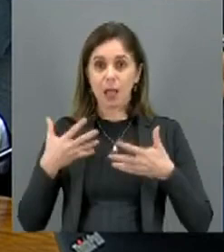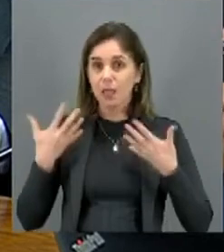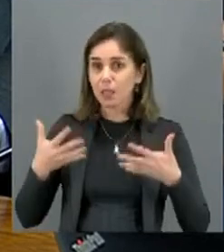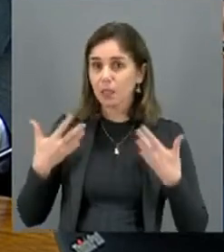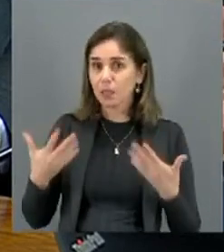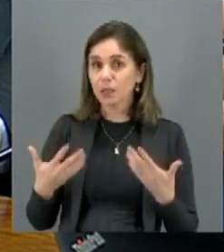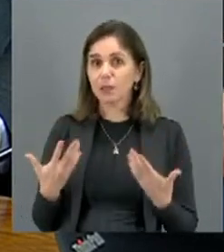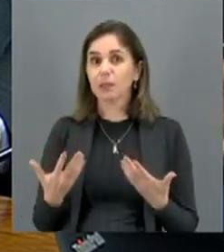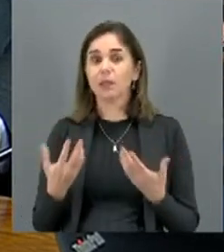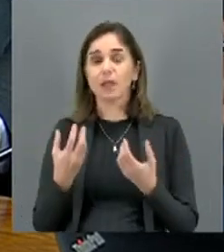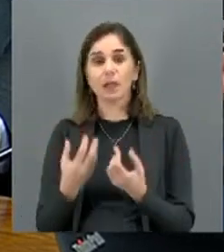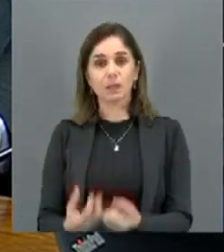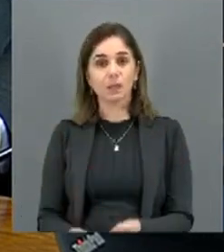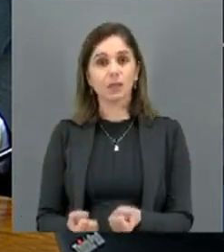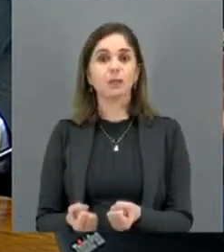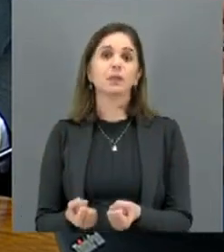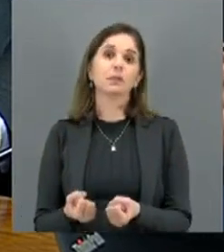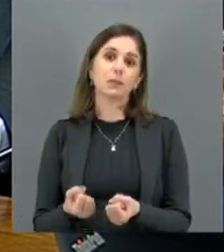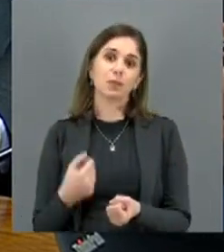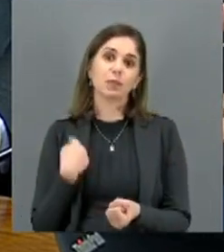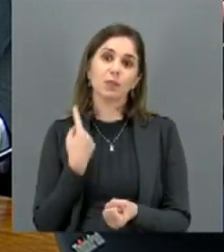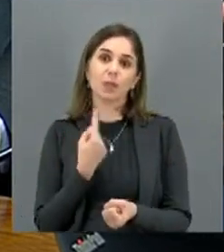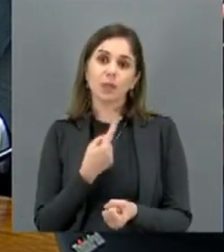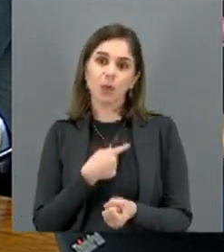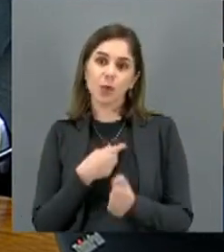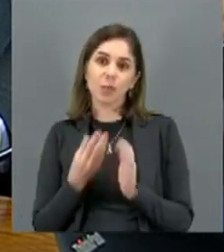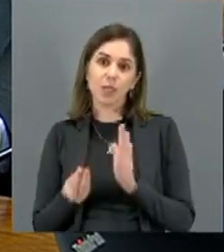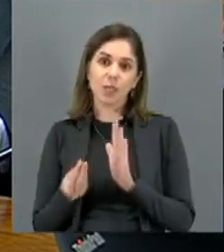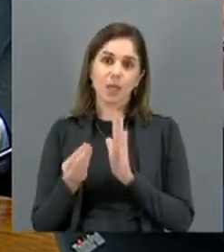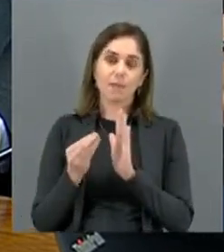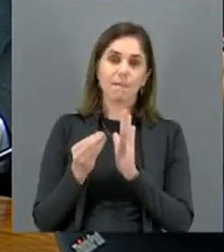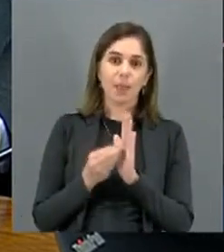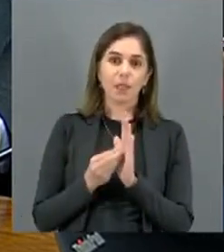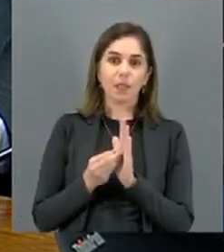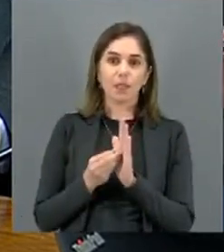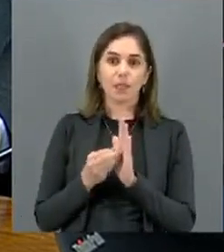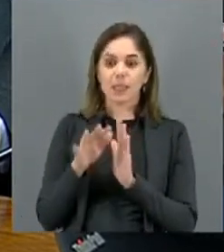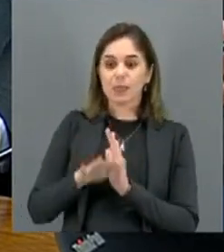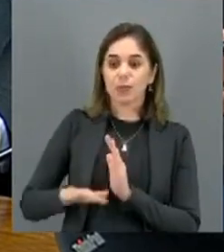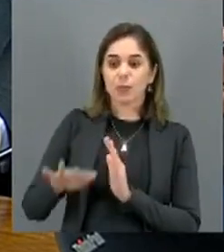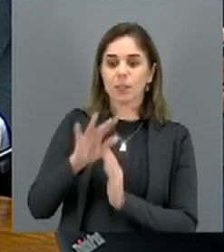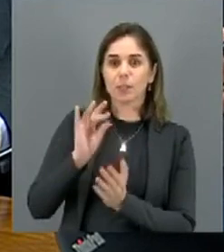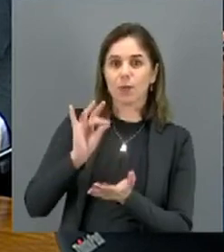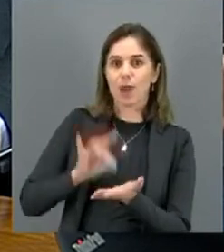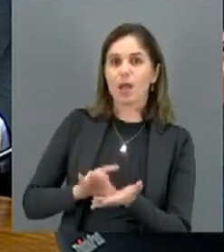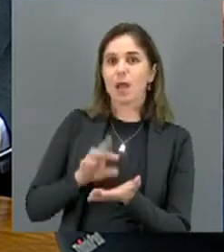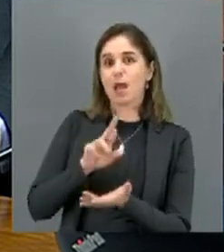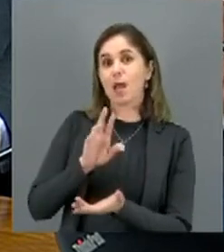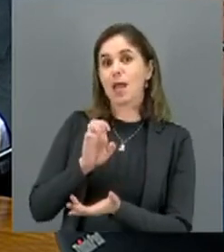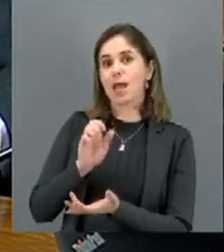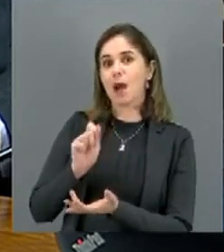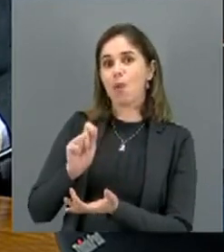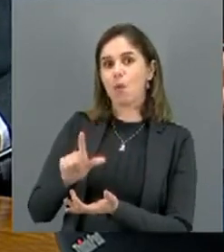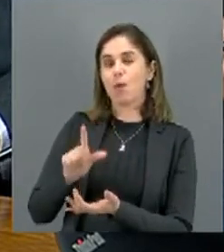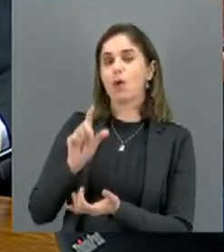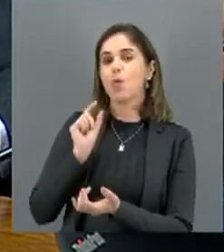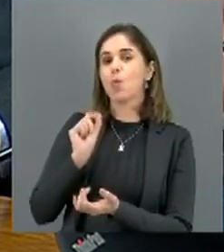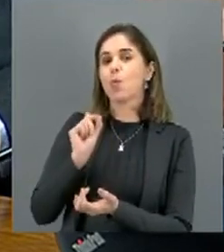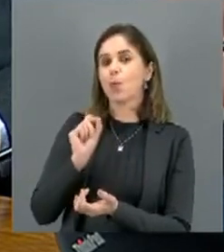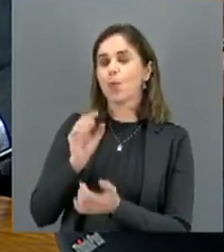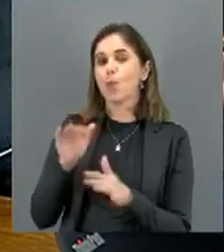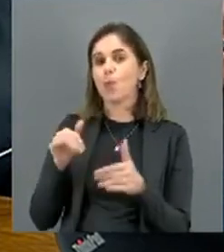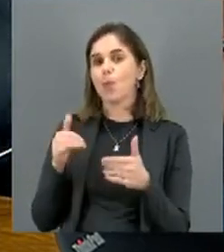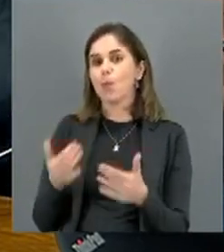por parte do relator da nossa emenda, que fala da questão fática, e vou explicar a Vossa Excelência por quê, né, quando se define